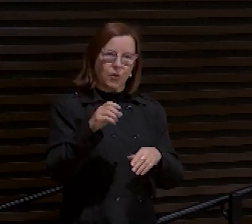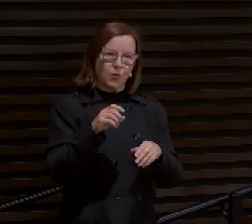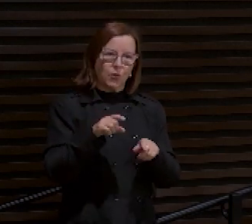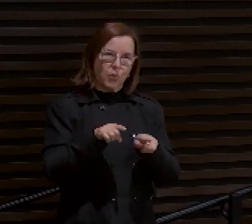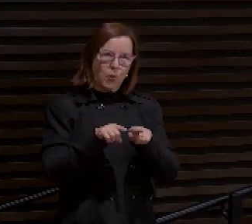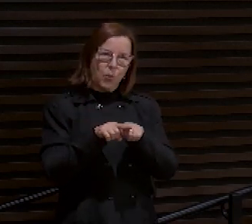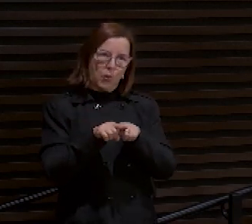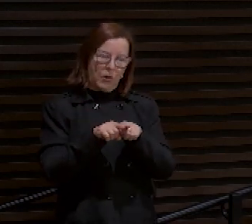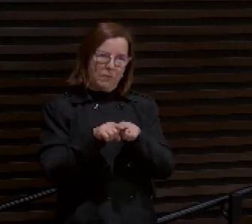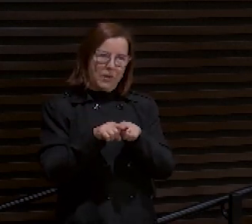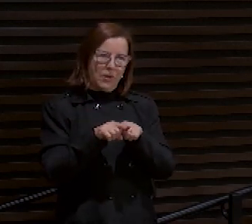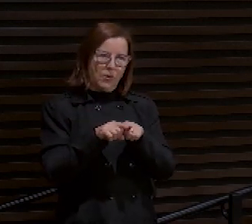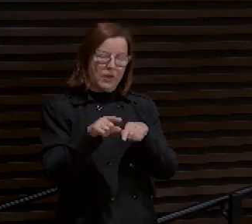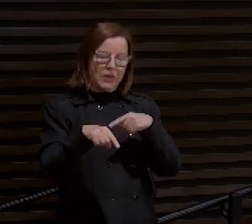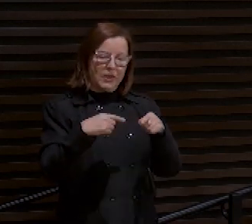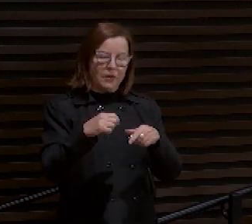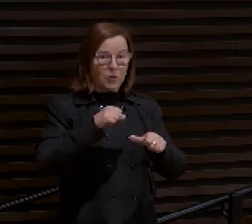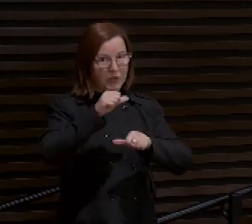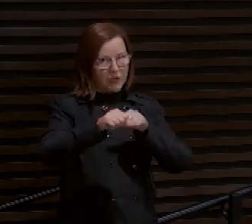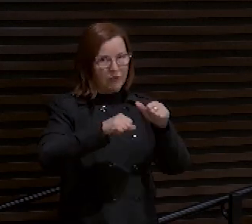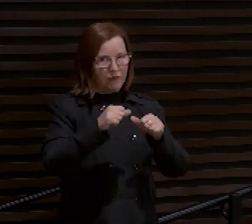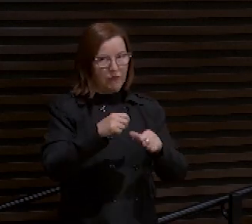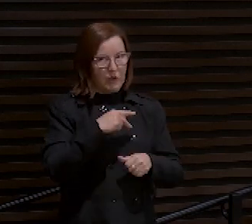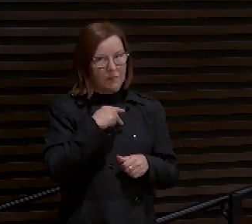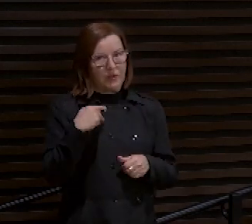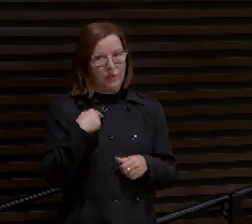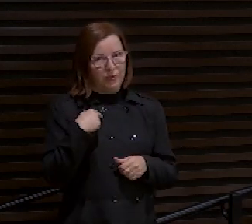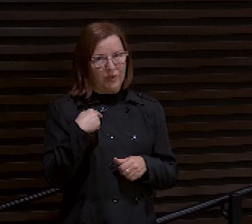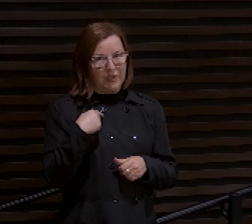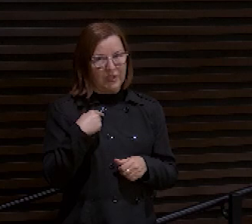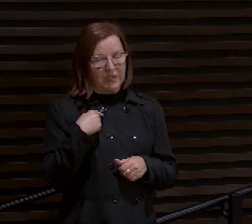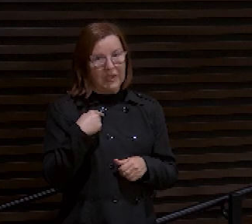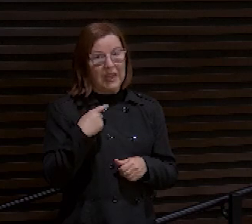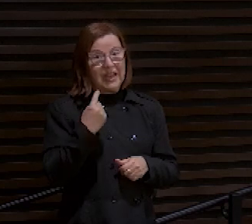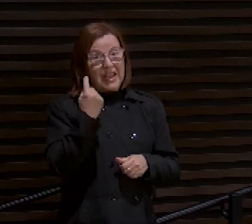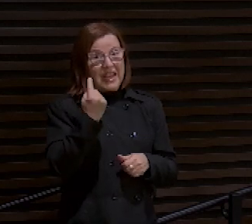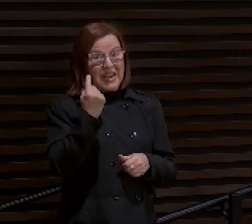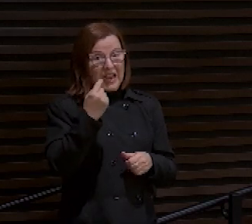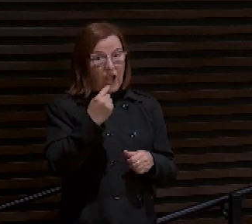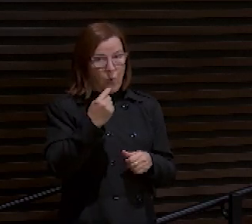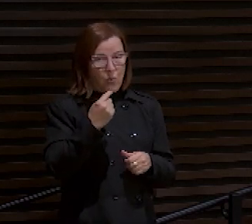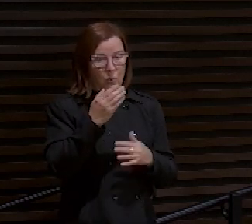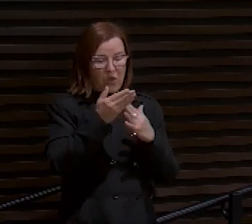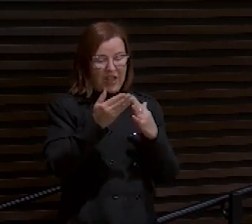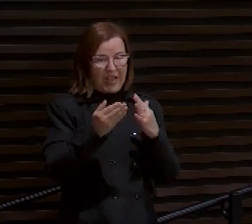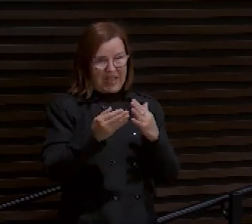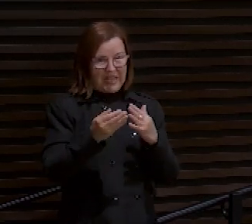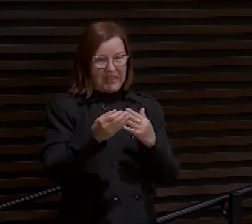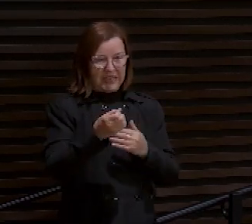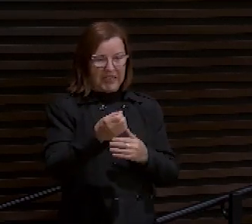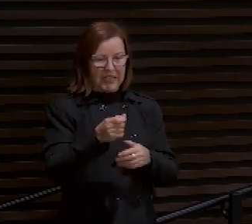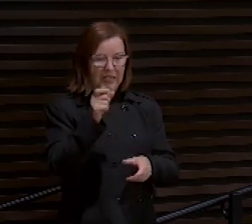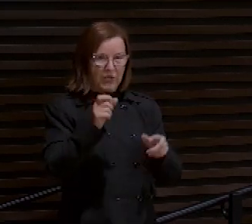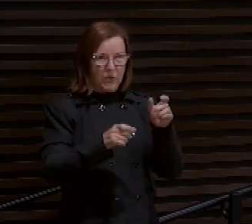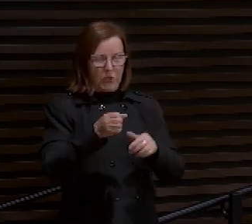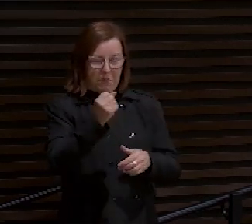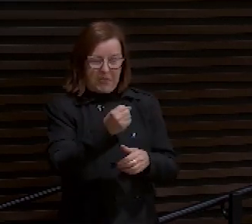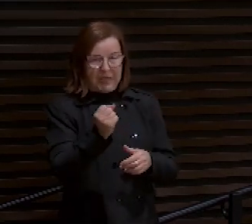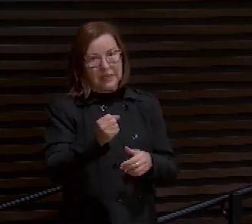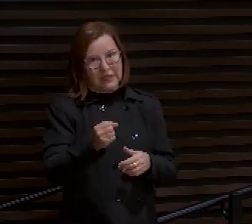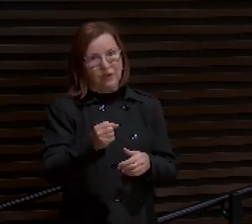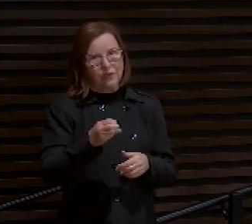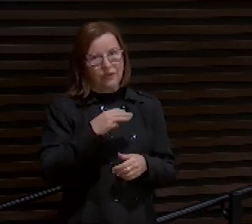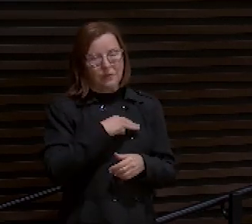um dos assassinos, que era o Minkai. O nome dele é Minkai, ele era um dos assassinos daqueles missionários, e ele foi